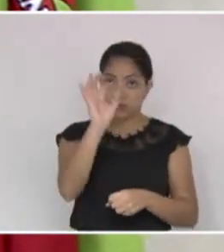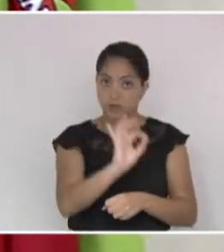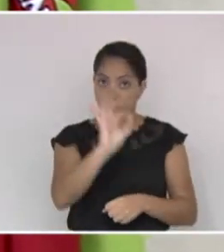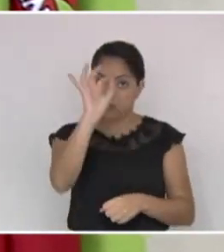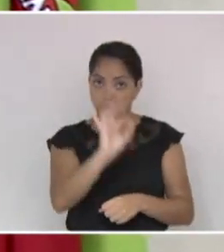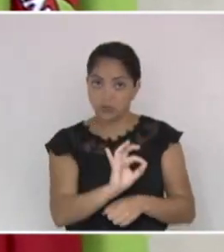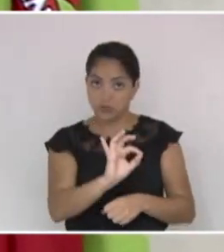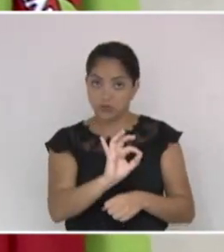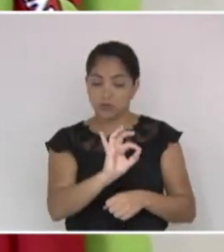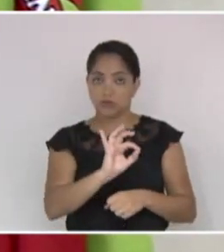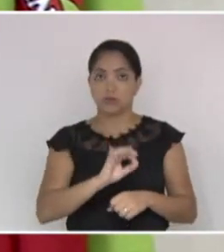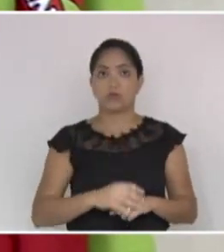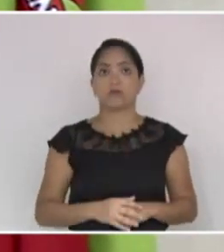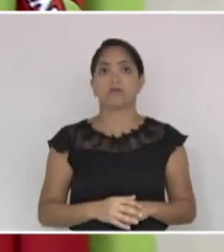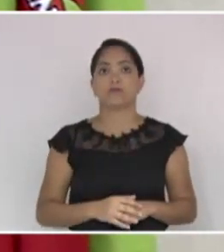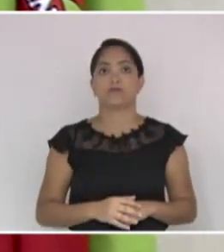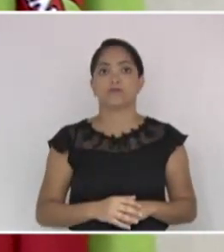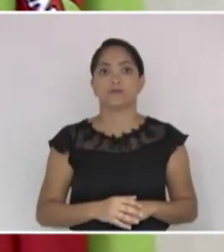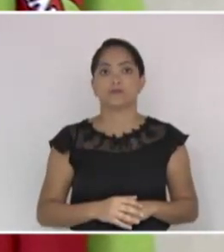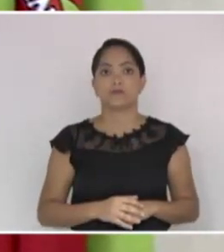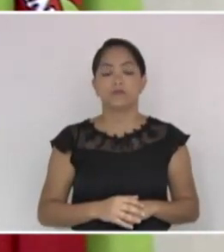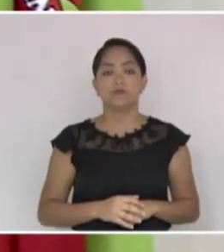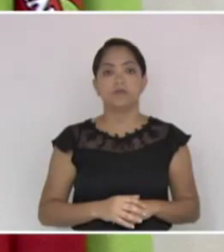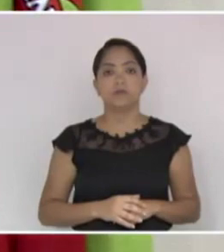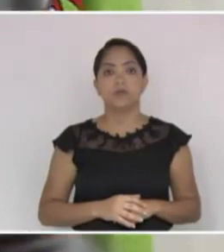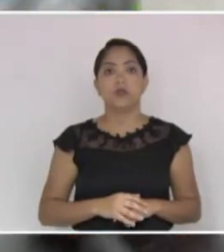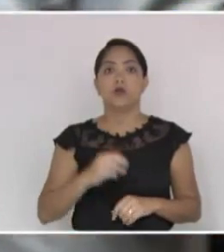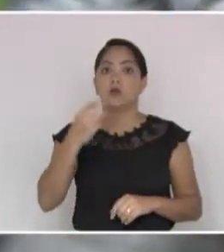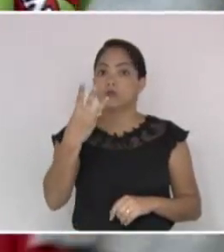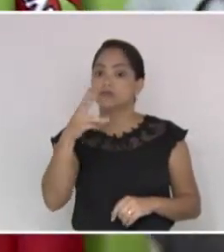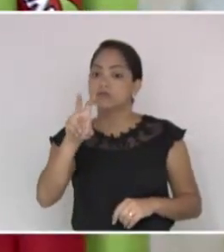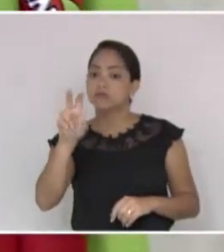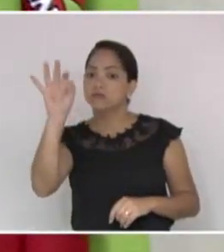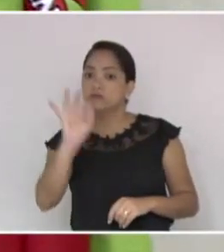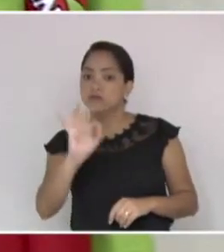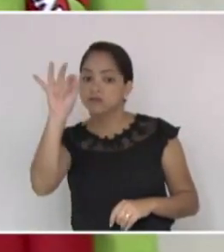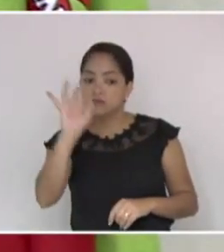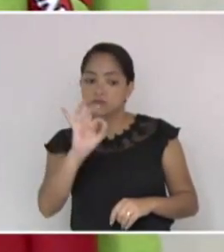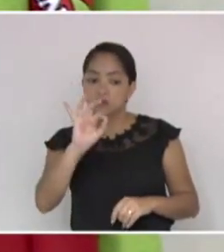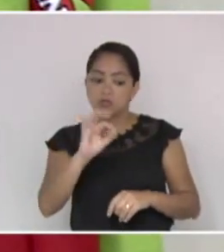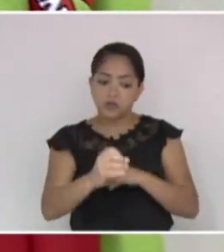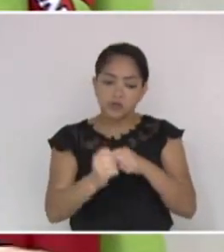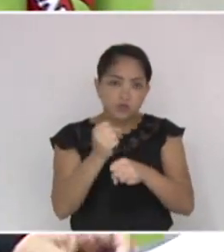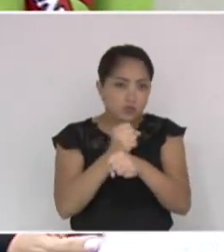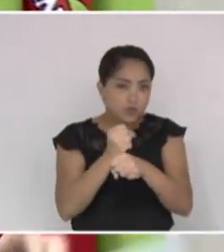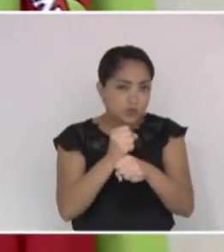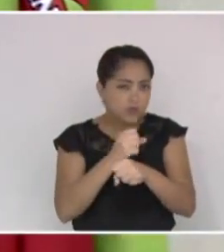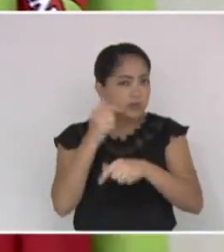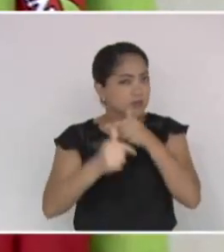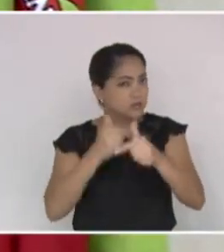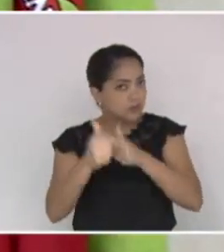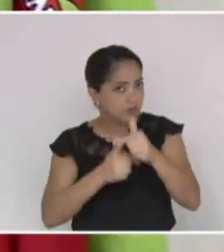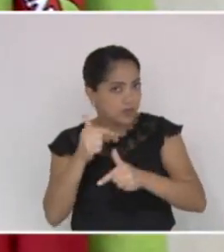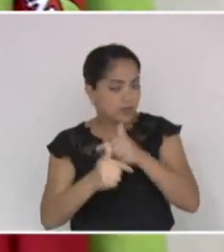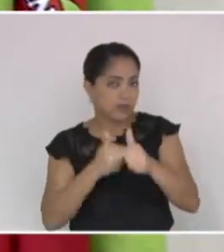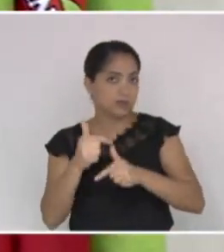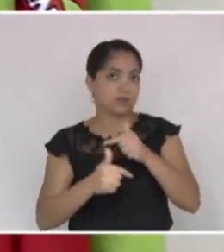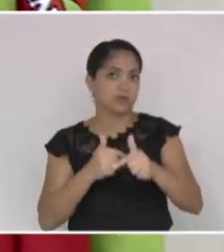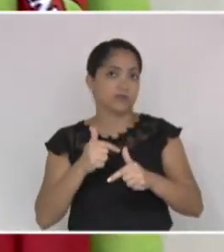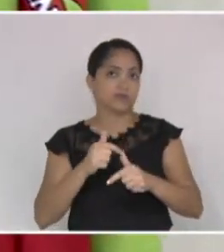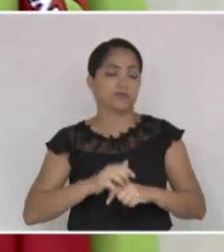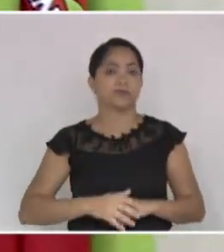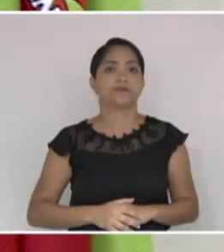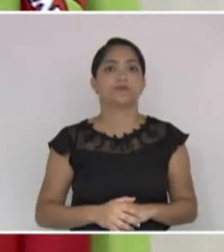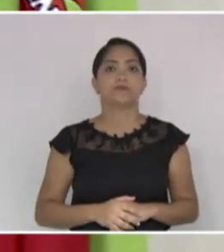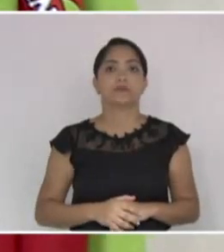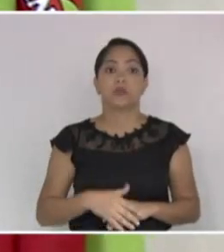é o parâmetro inicial, com os 35% dos anos trabalhados. Chega ao valor de 86%.